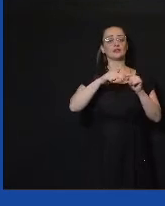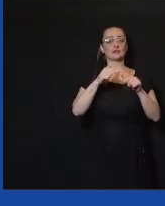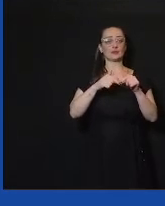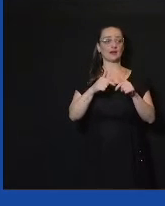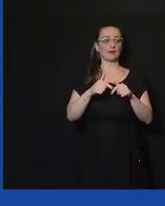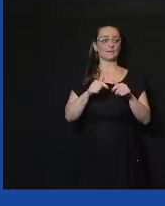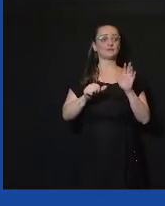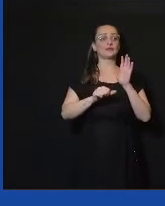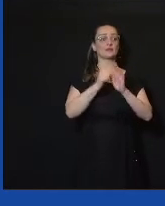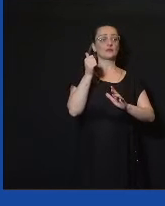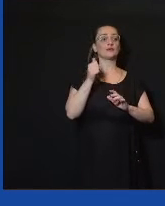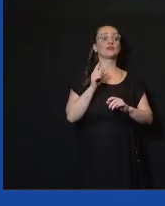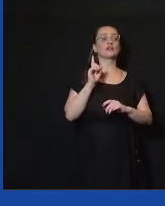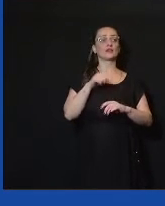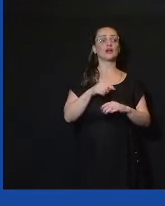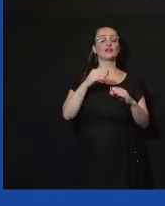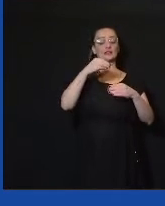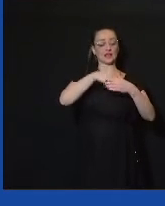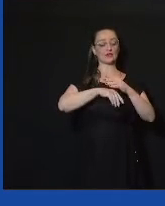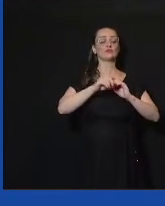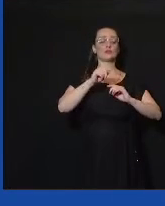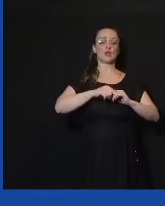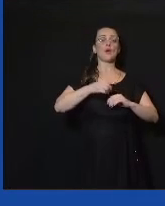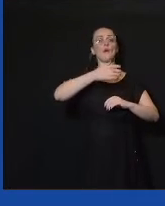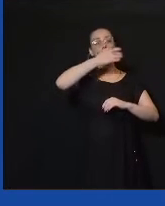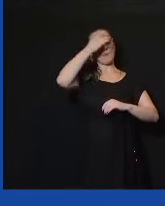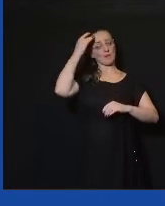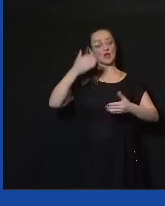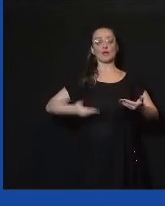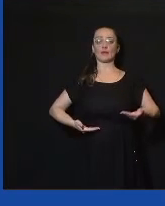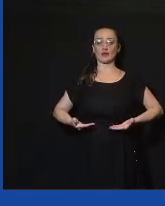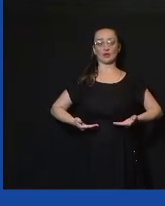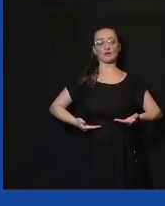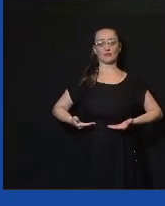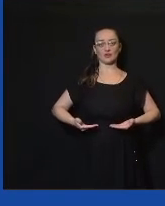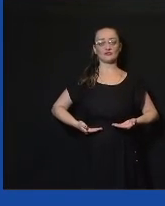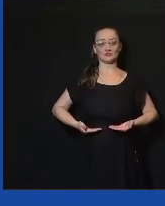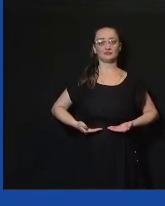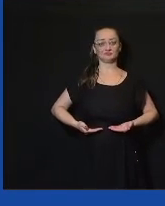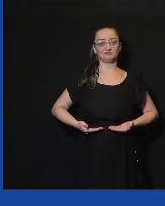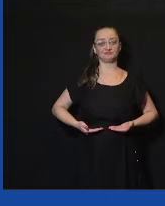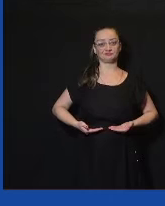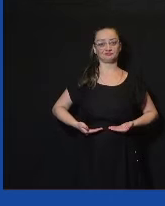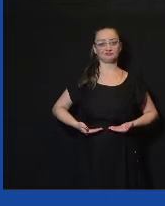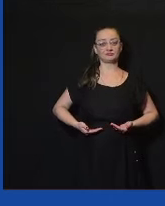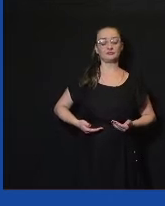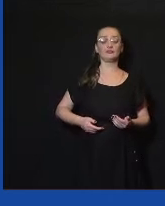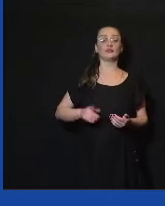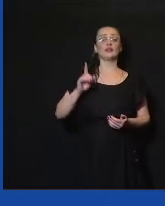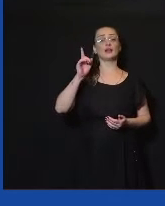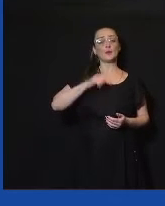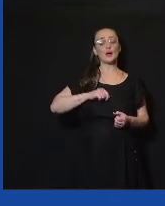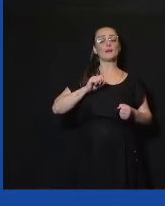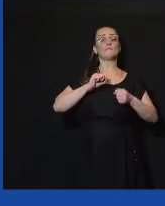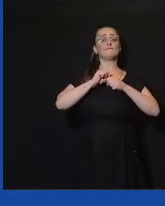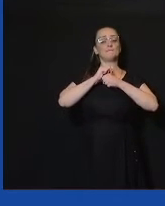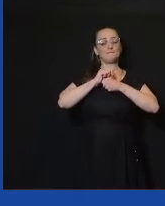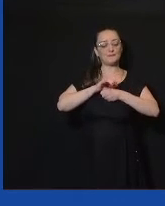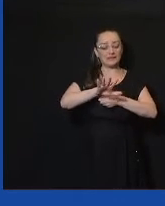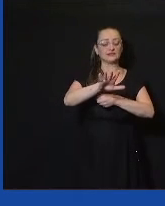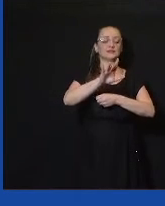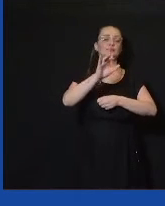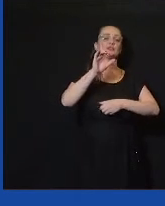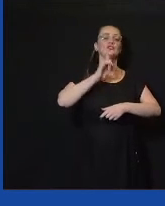primeiros casos, por exemplo, dentro de Paraisópolis foi de uma empregada doméstica, né? Então, são pandemias que o favelado